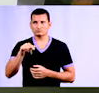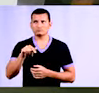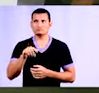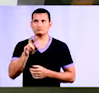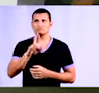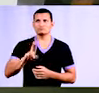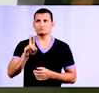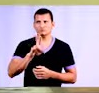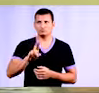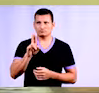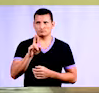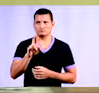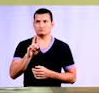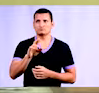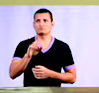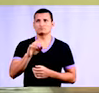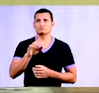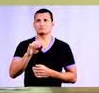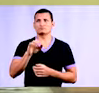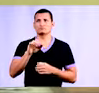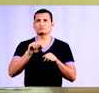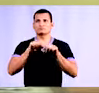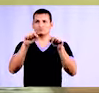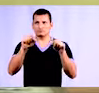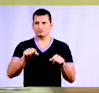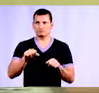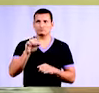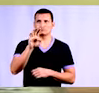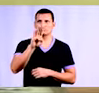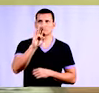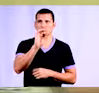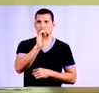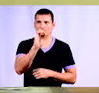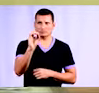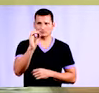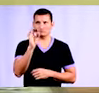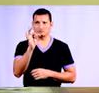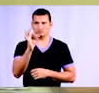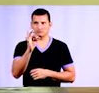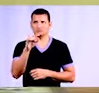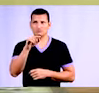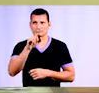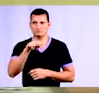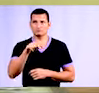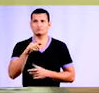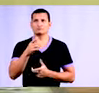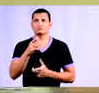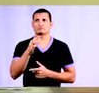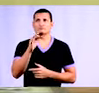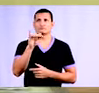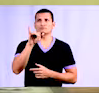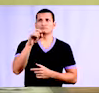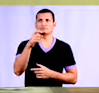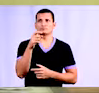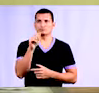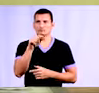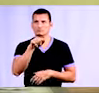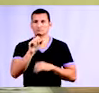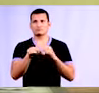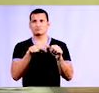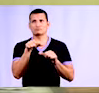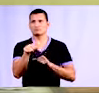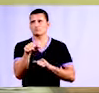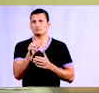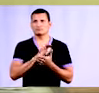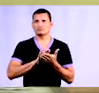usada para o sistema dar o boot, né? Dar o boot na máquina. Isso, que é uma memória fixa, ela não altera, não